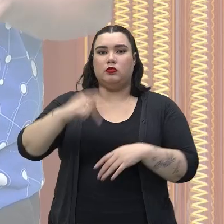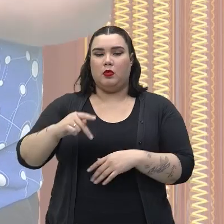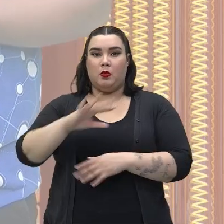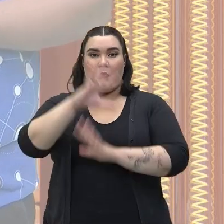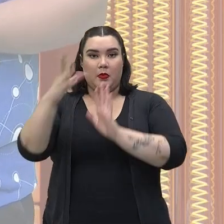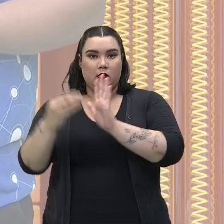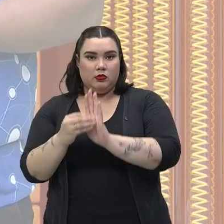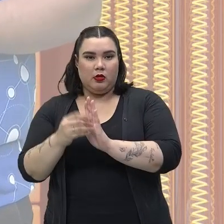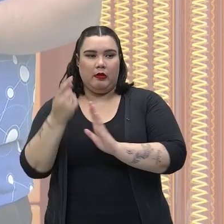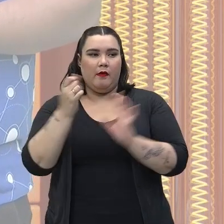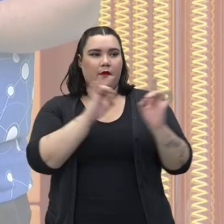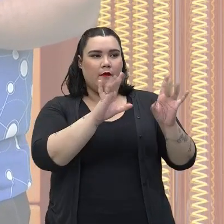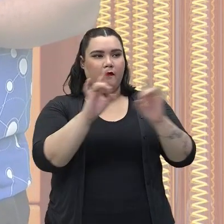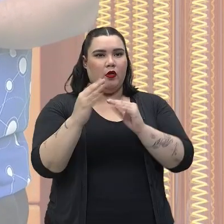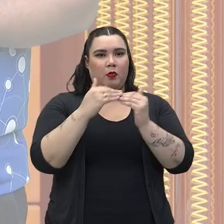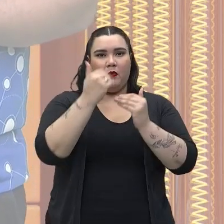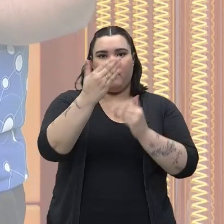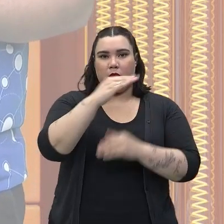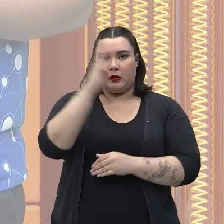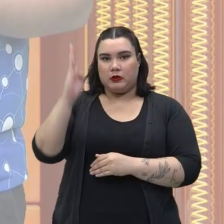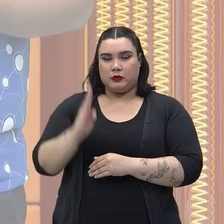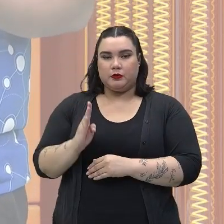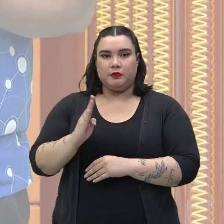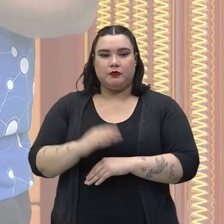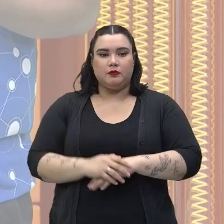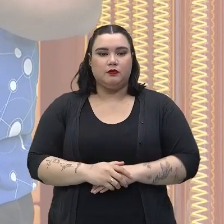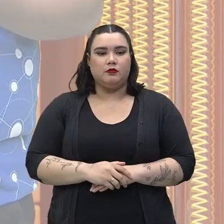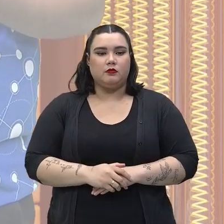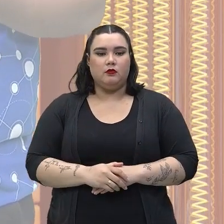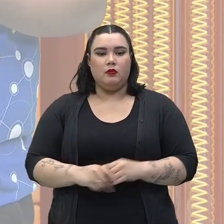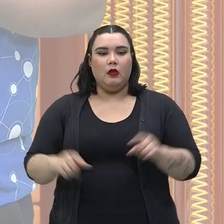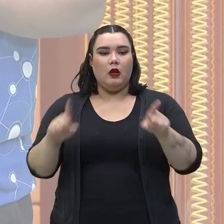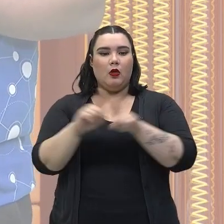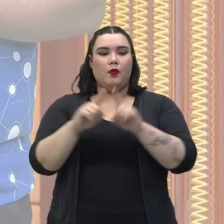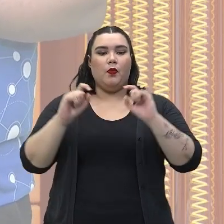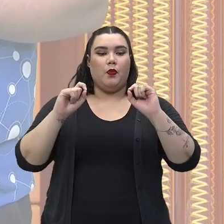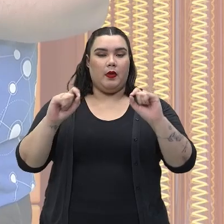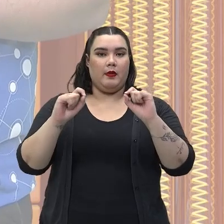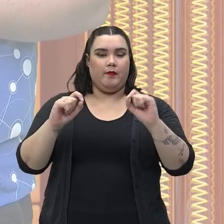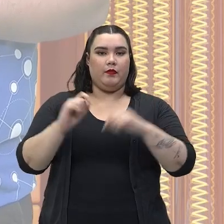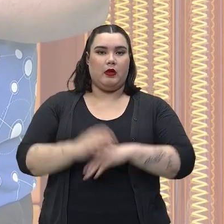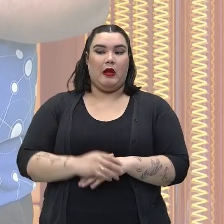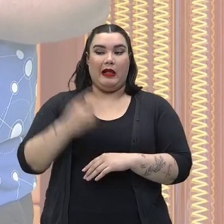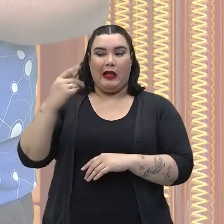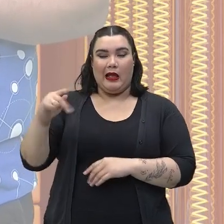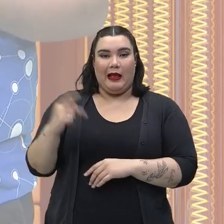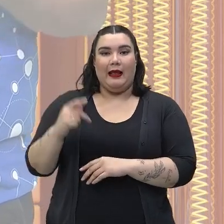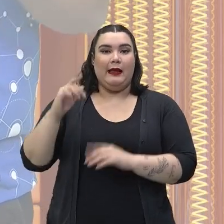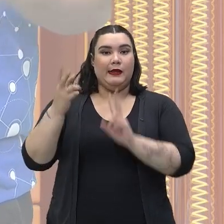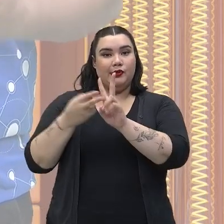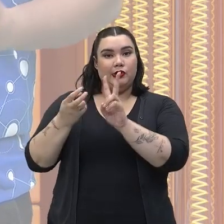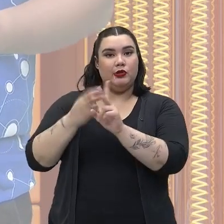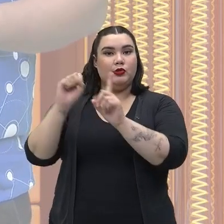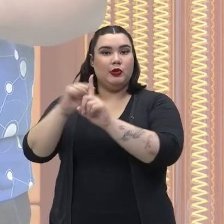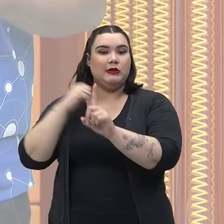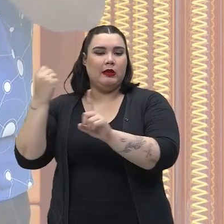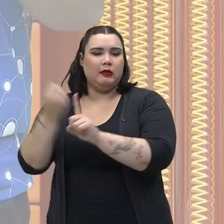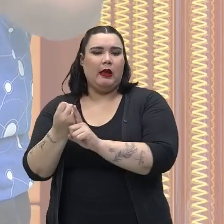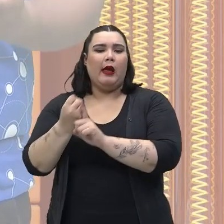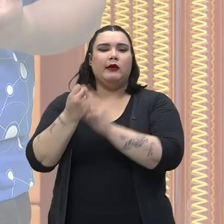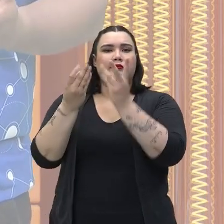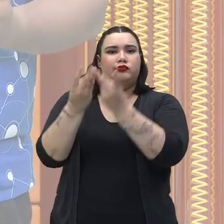alto lucro fora do Brasil. Vamos ter também a desestruturação das sociedades indígenas, como, por exemplo, com a perda de